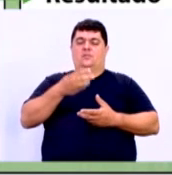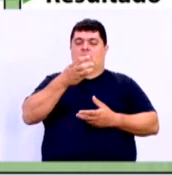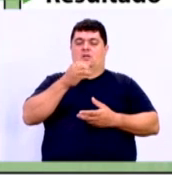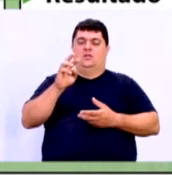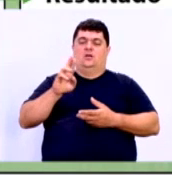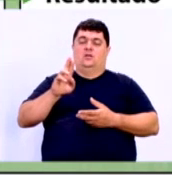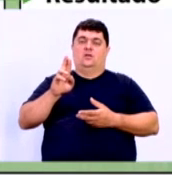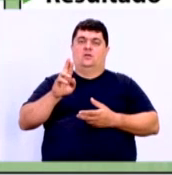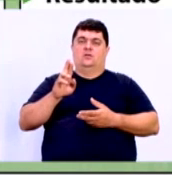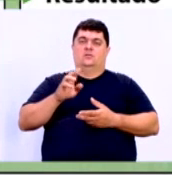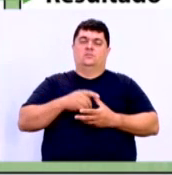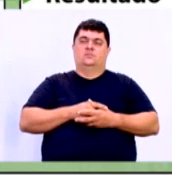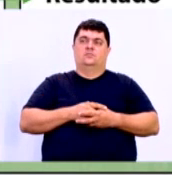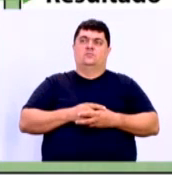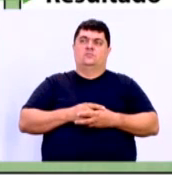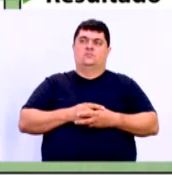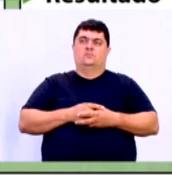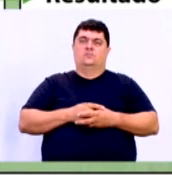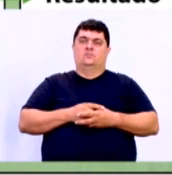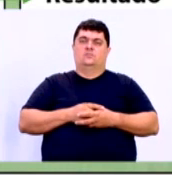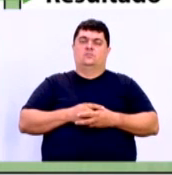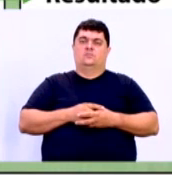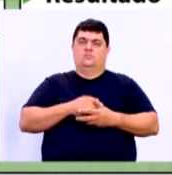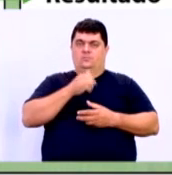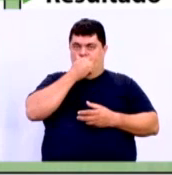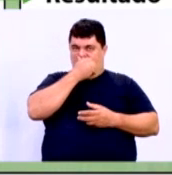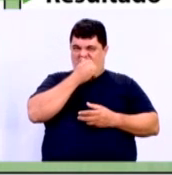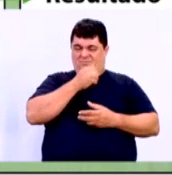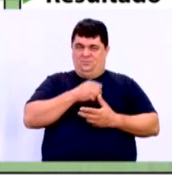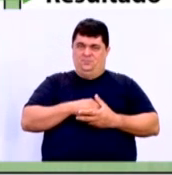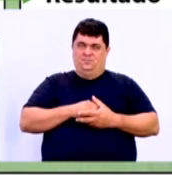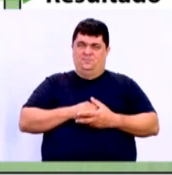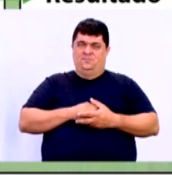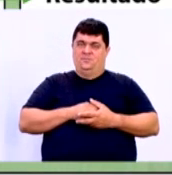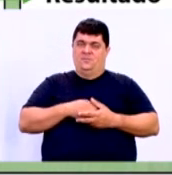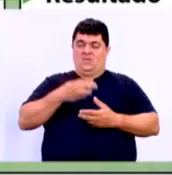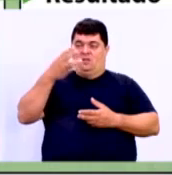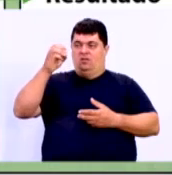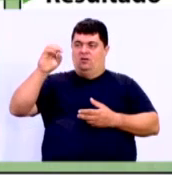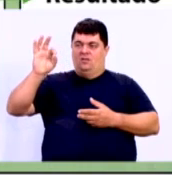R$30 de energia da fábrica. Entendi. Então foi gasto R$30.